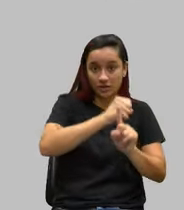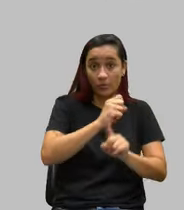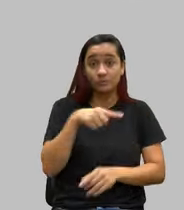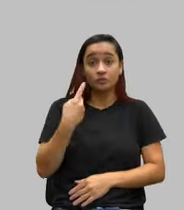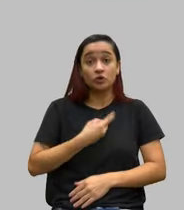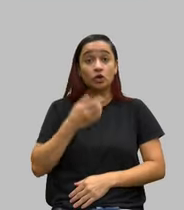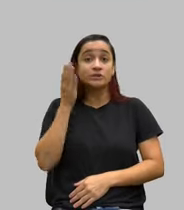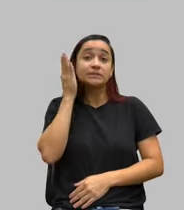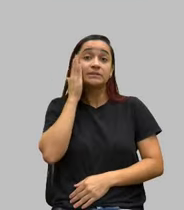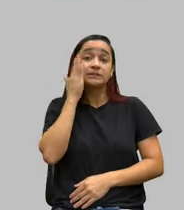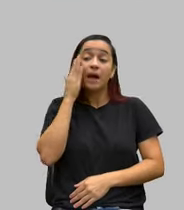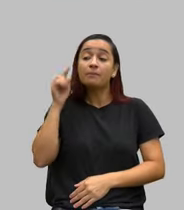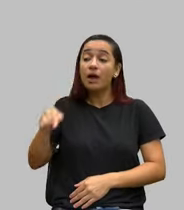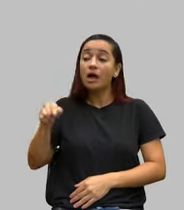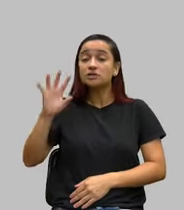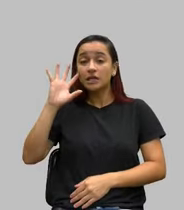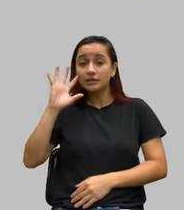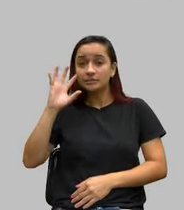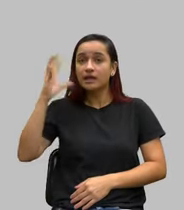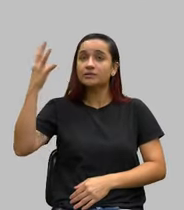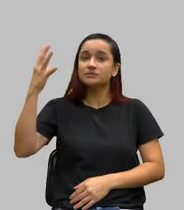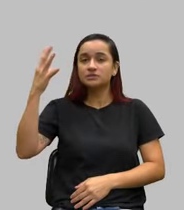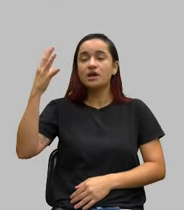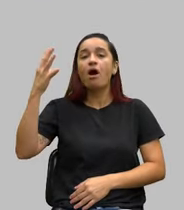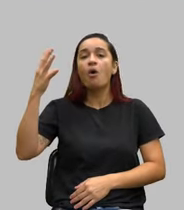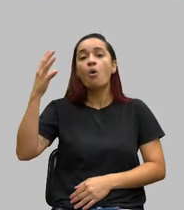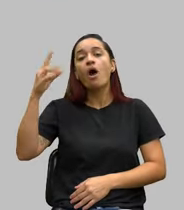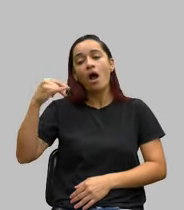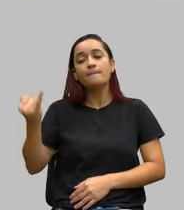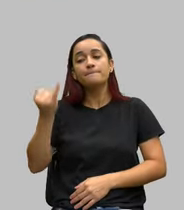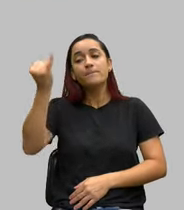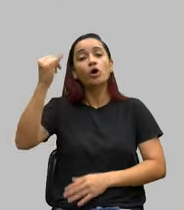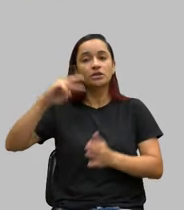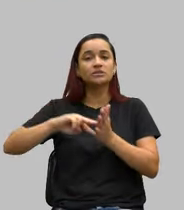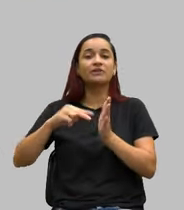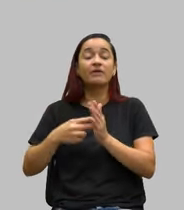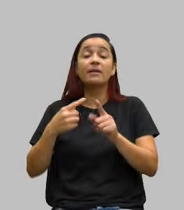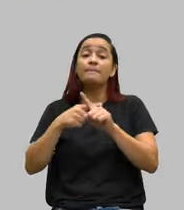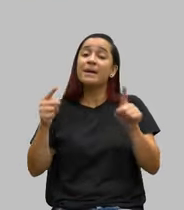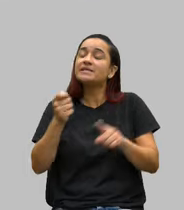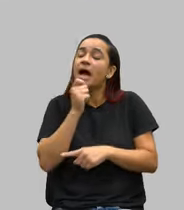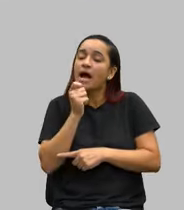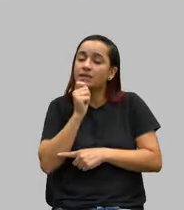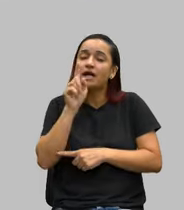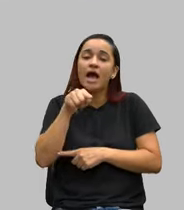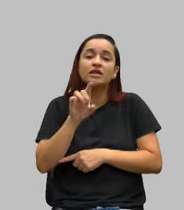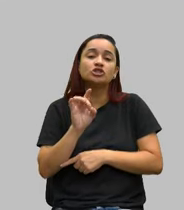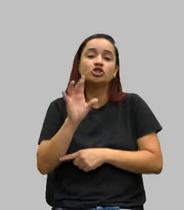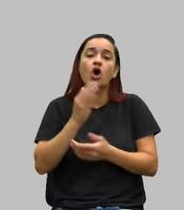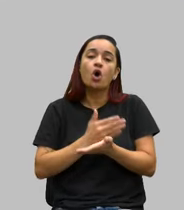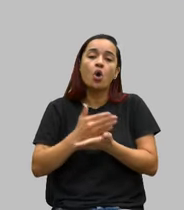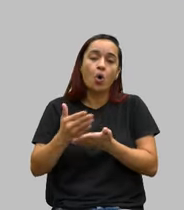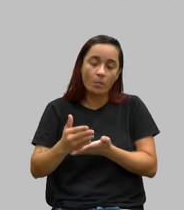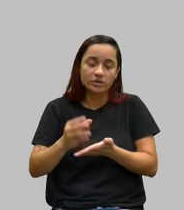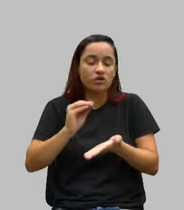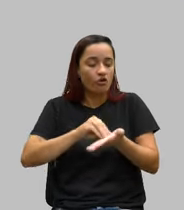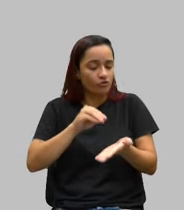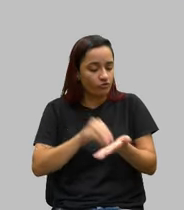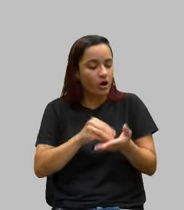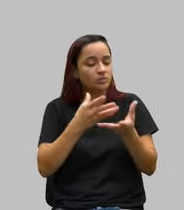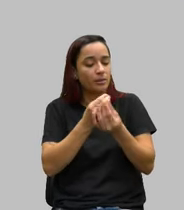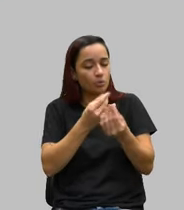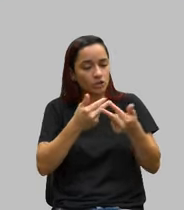decisão embora significativa é Apenas o Começo ainda há muito a ser feito para